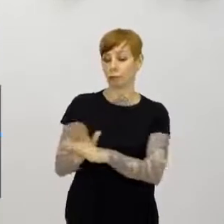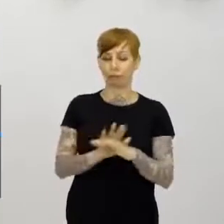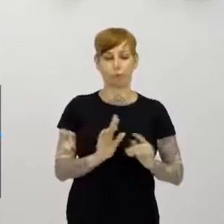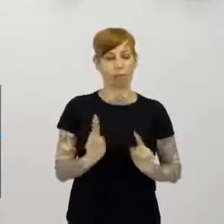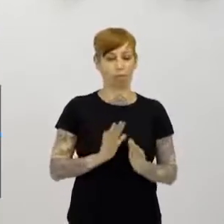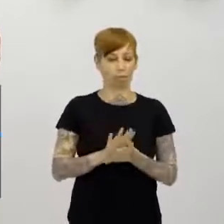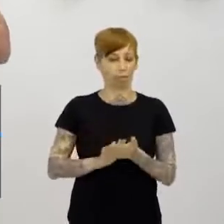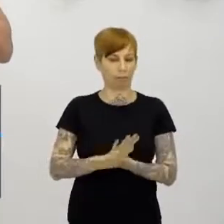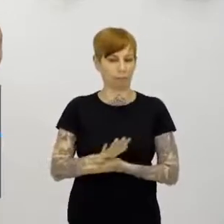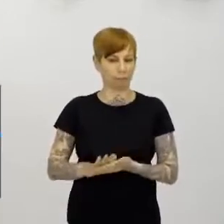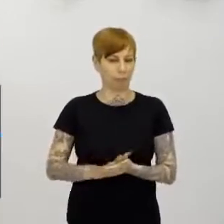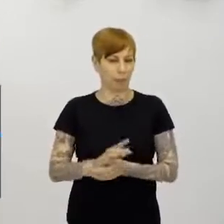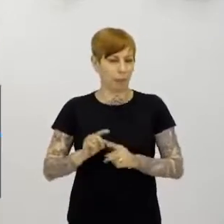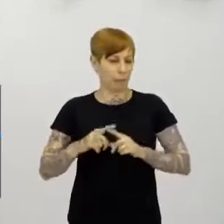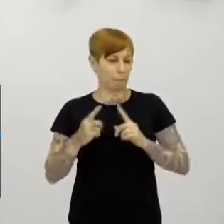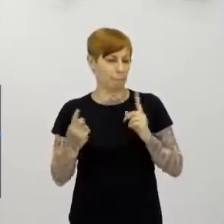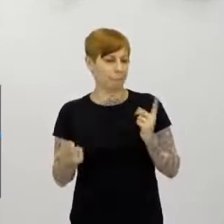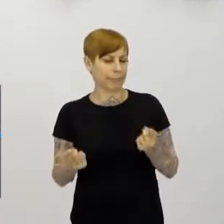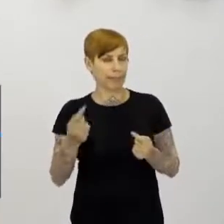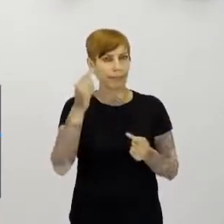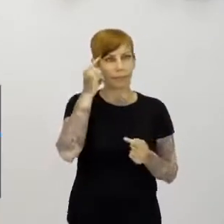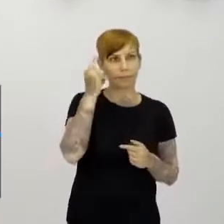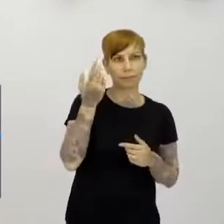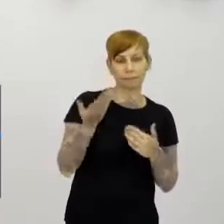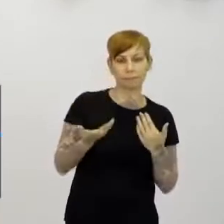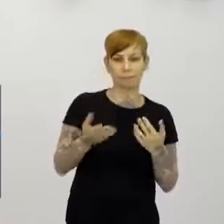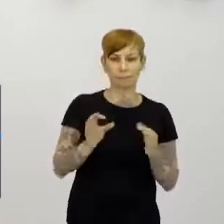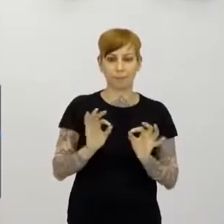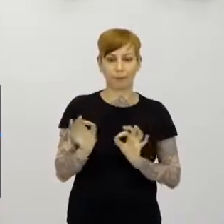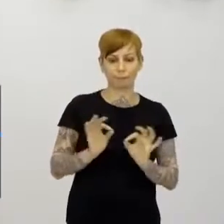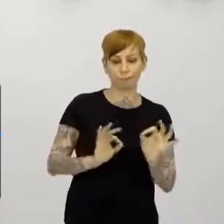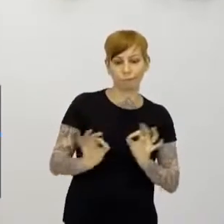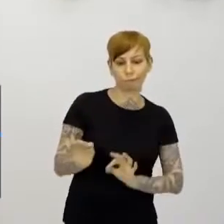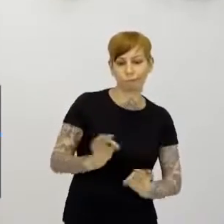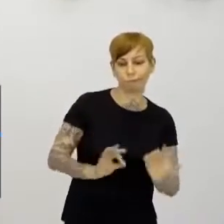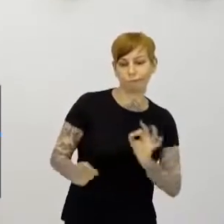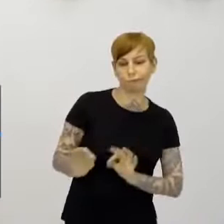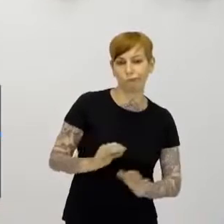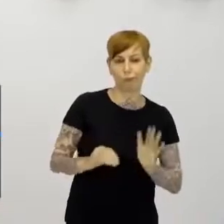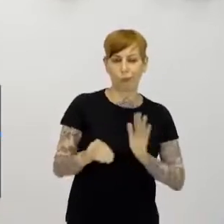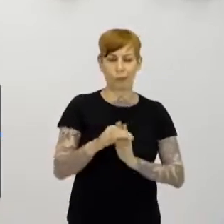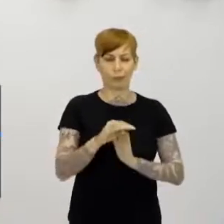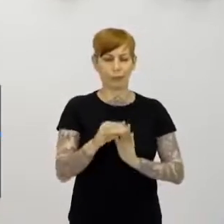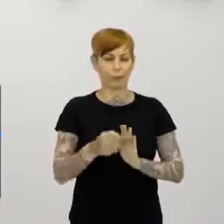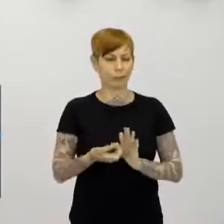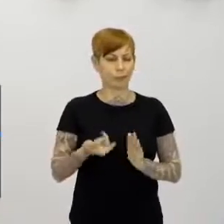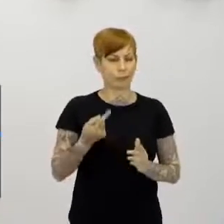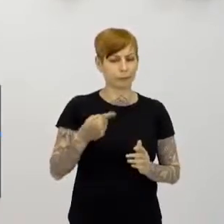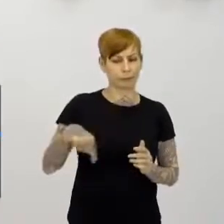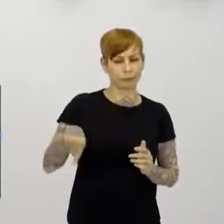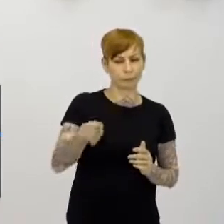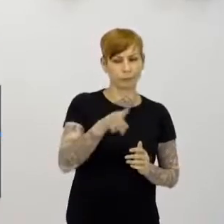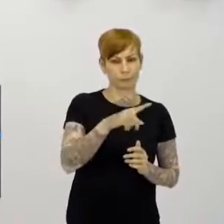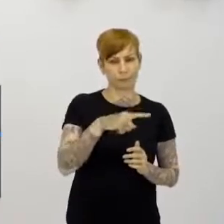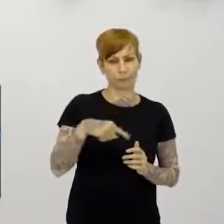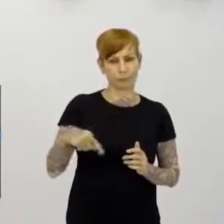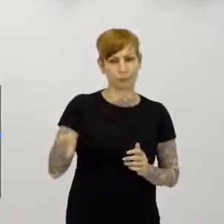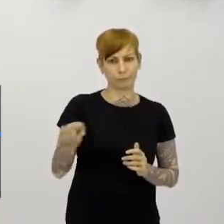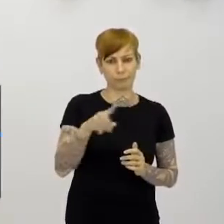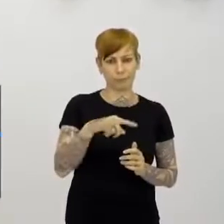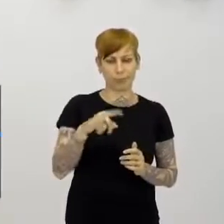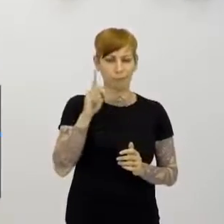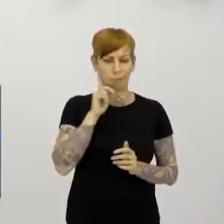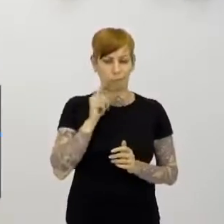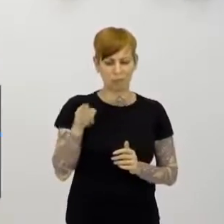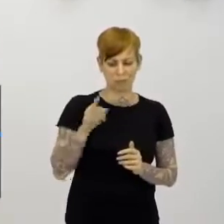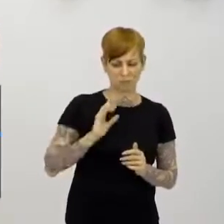Quadros, ele começa a tomar uma série de medidas que começaram a ser muito mal vistas para os